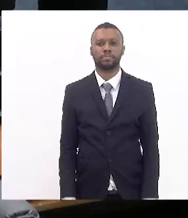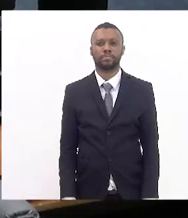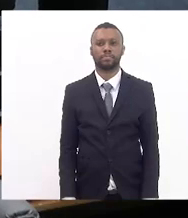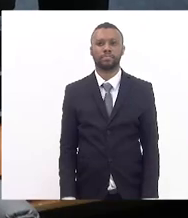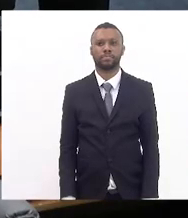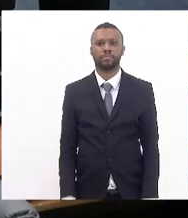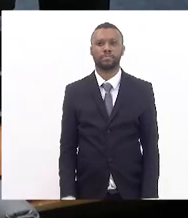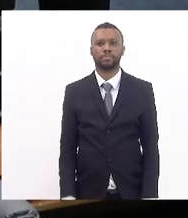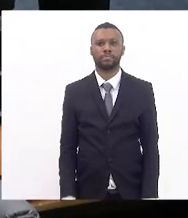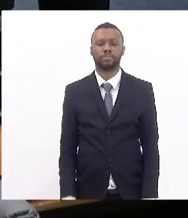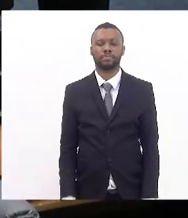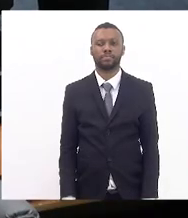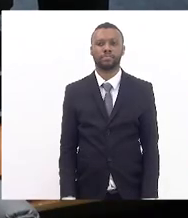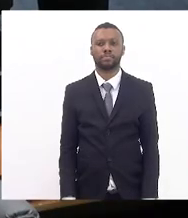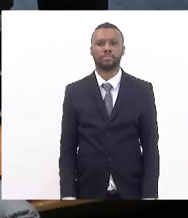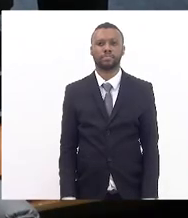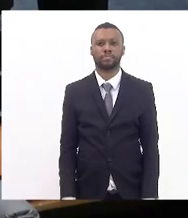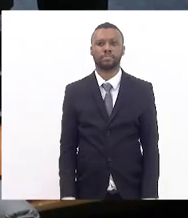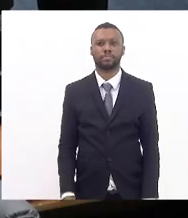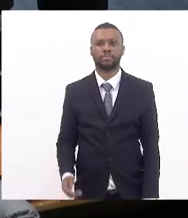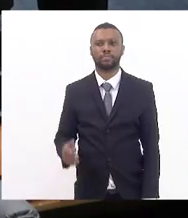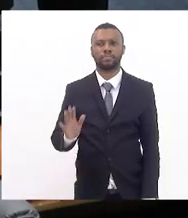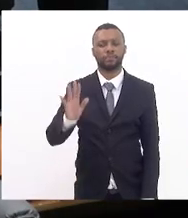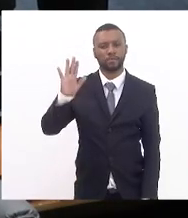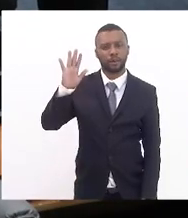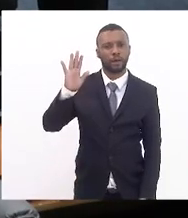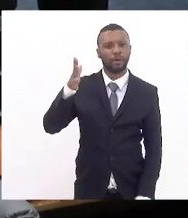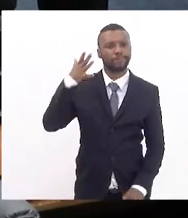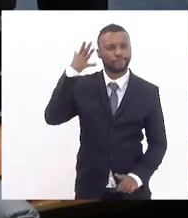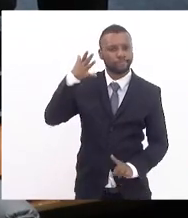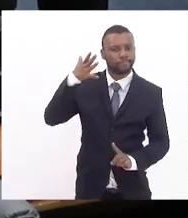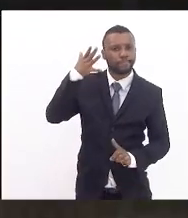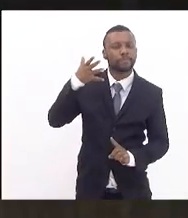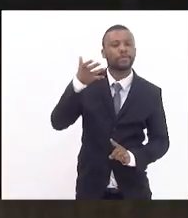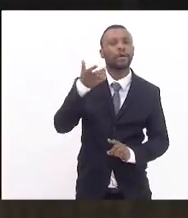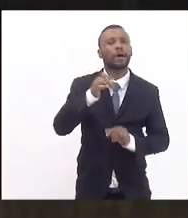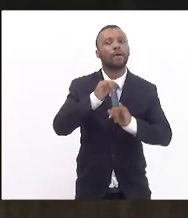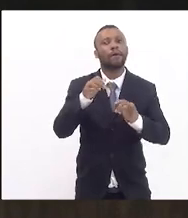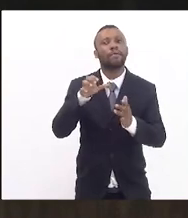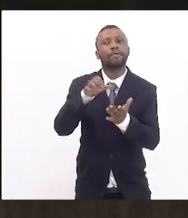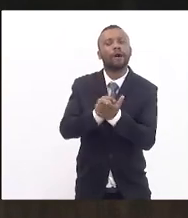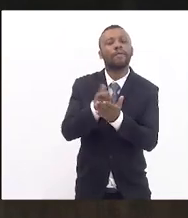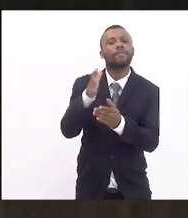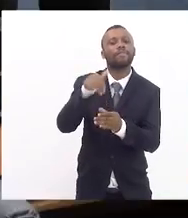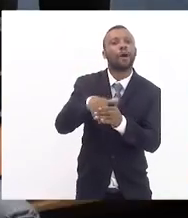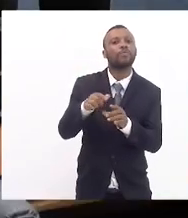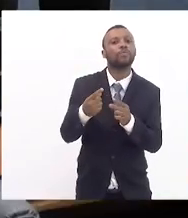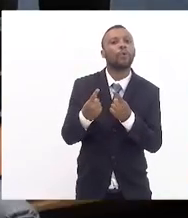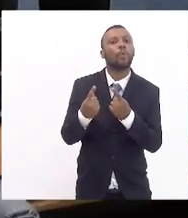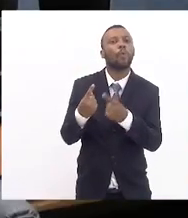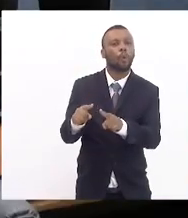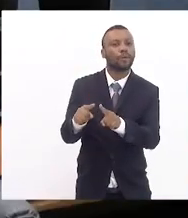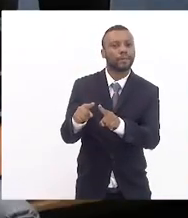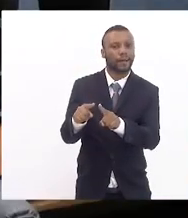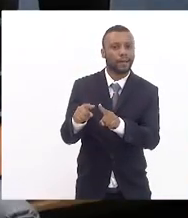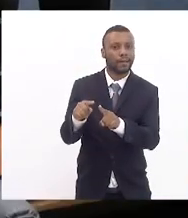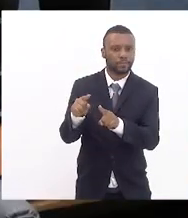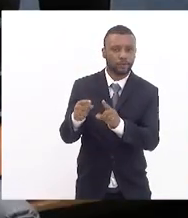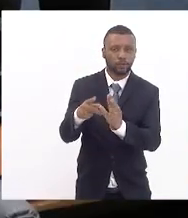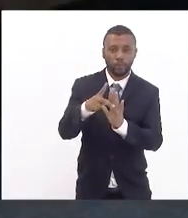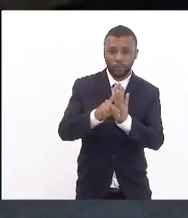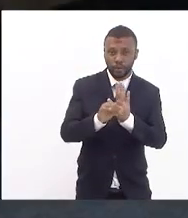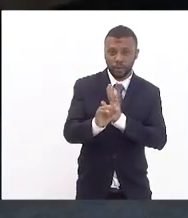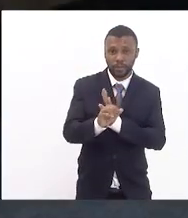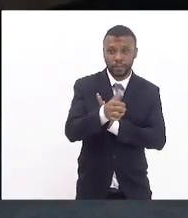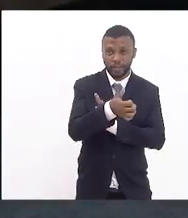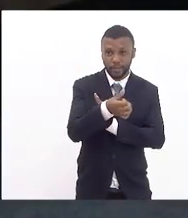A pauta. Questão de ordem, presidente. Só por gentileza para registrar o voto contrário nos dois projetos, no